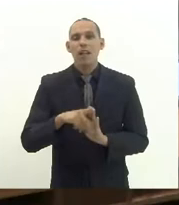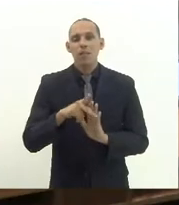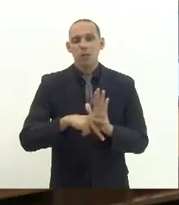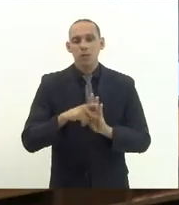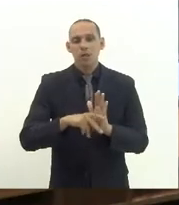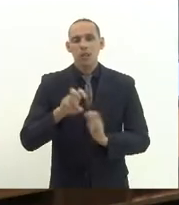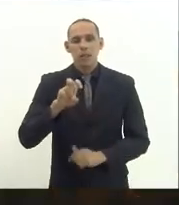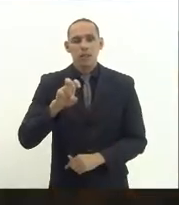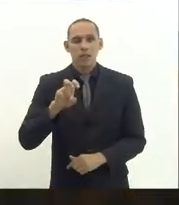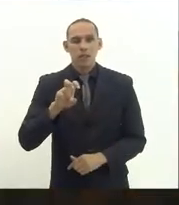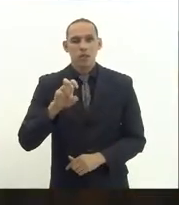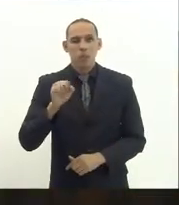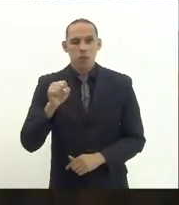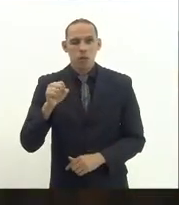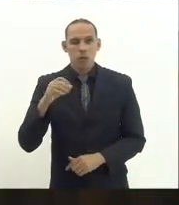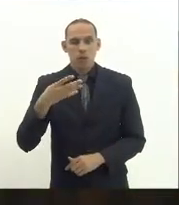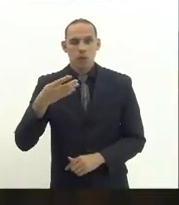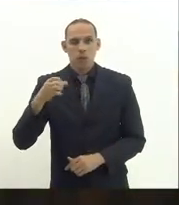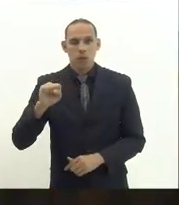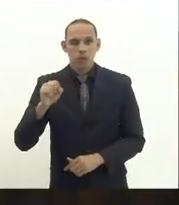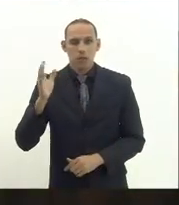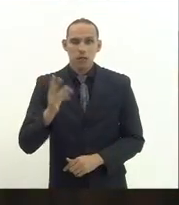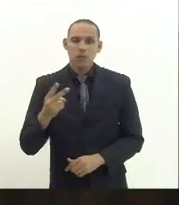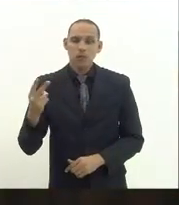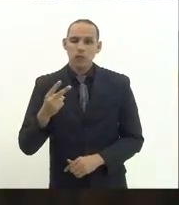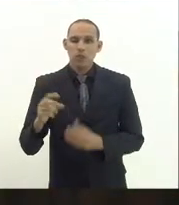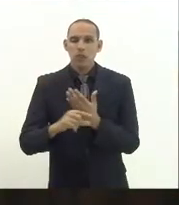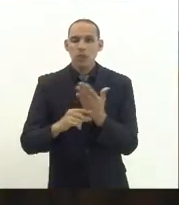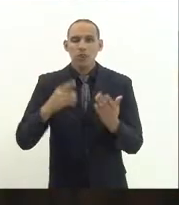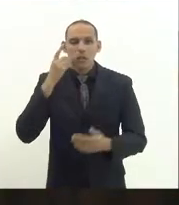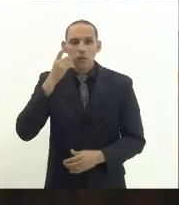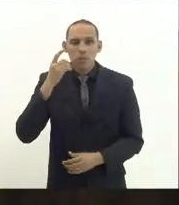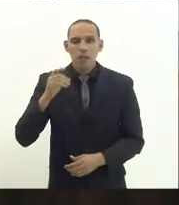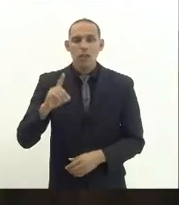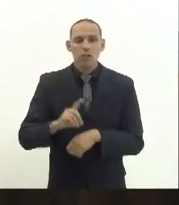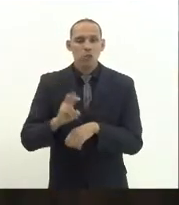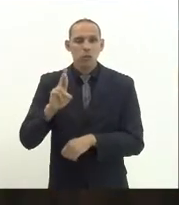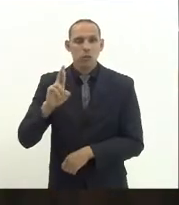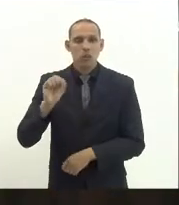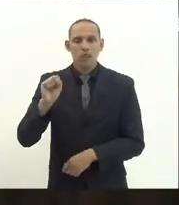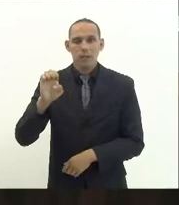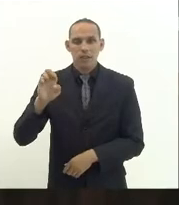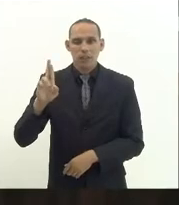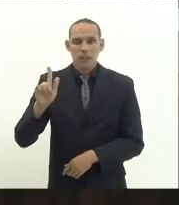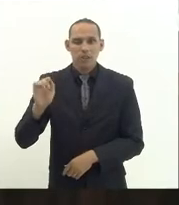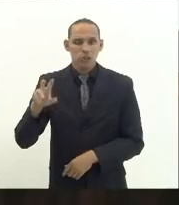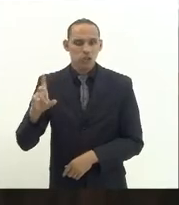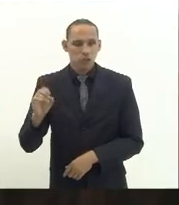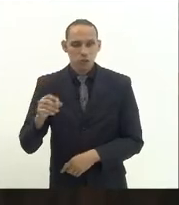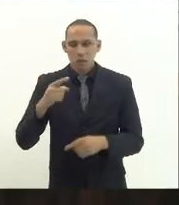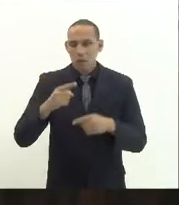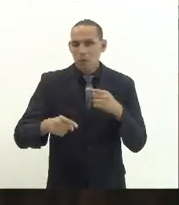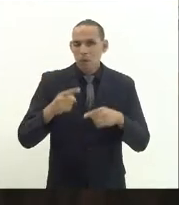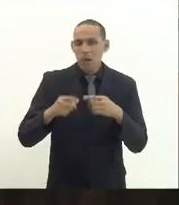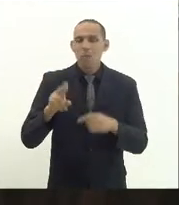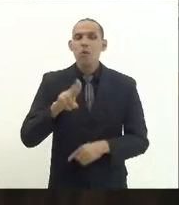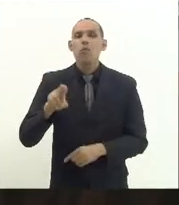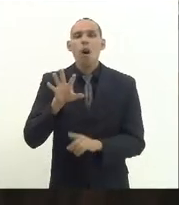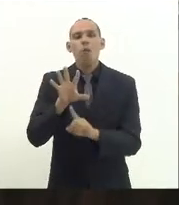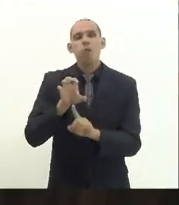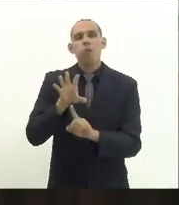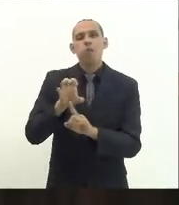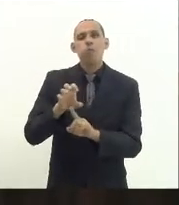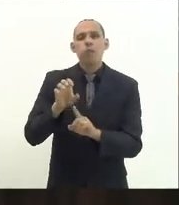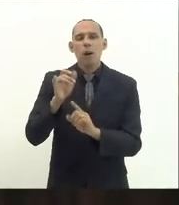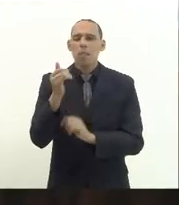lei 5848 e 22 de altura Deputado Dr Serginho dispõe sobre proíbe a instalação de uso de radares eletrônicos